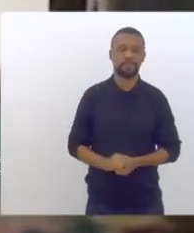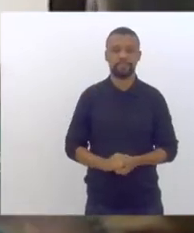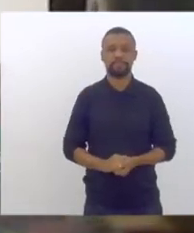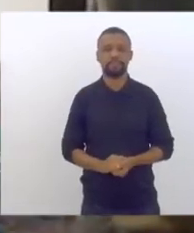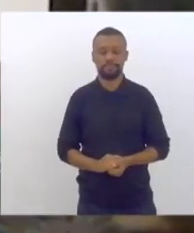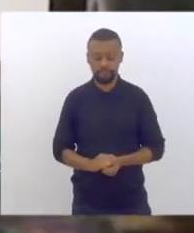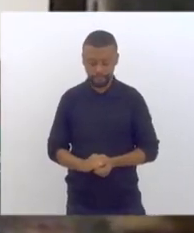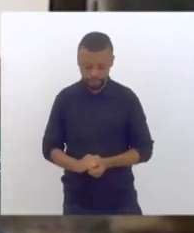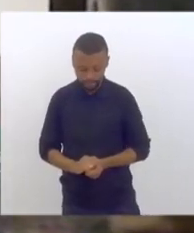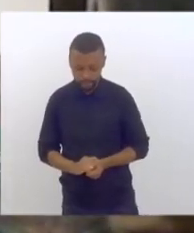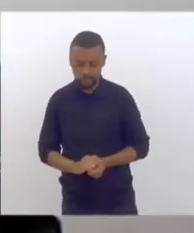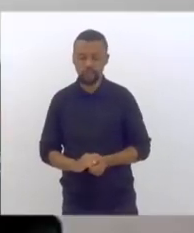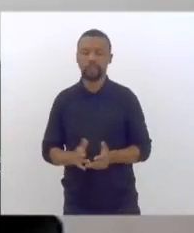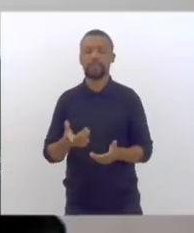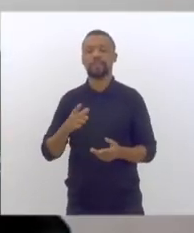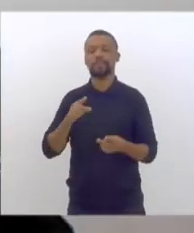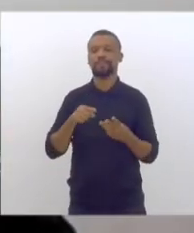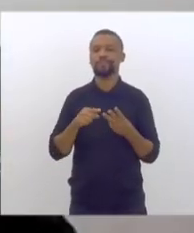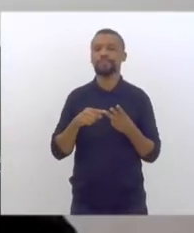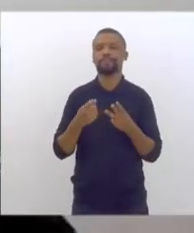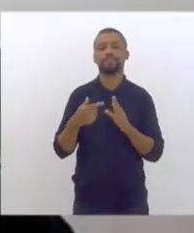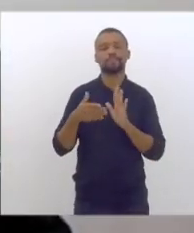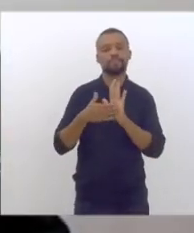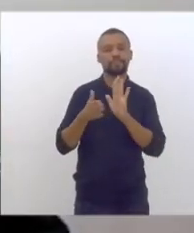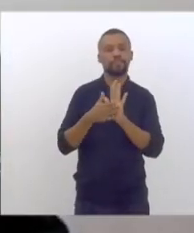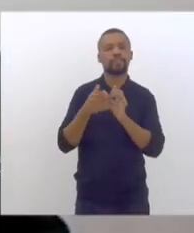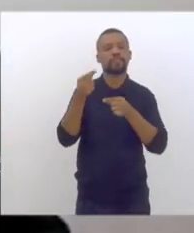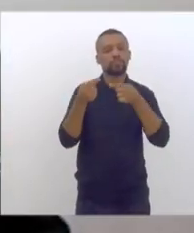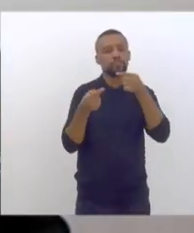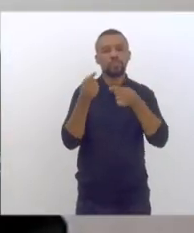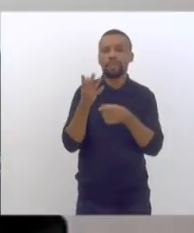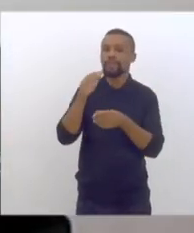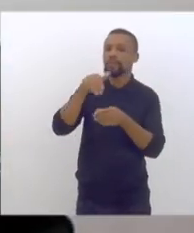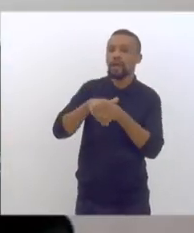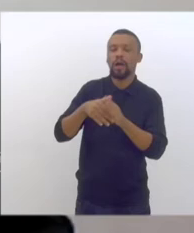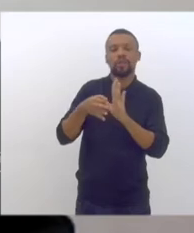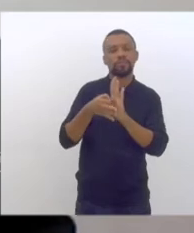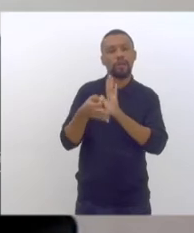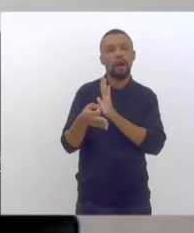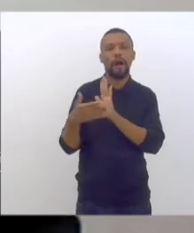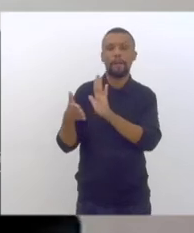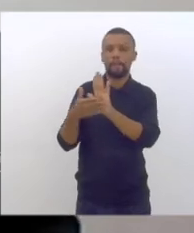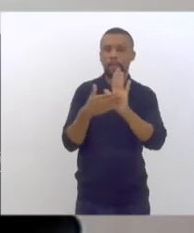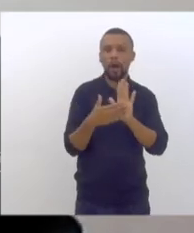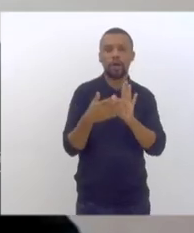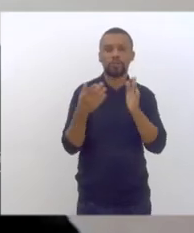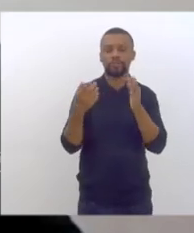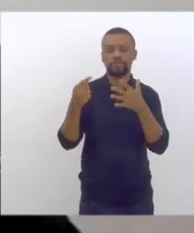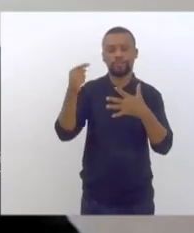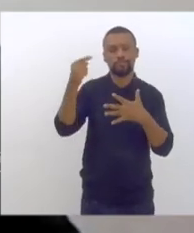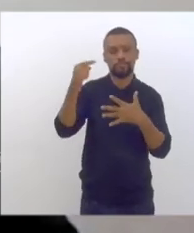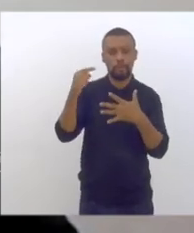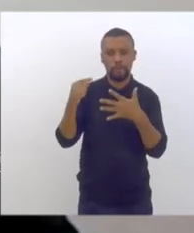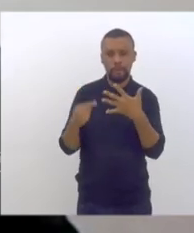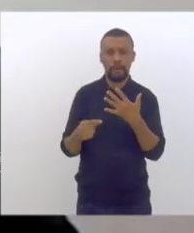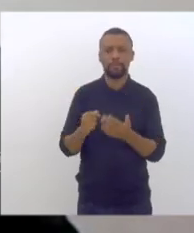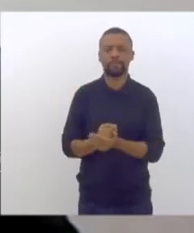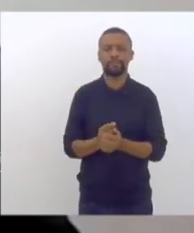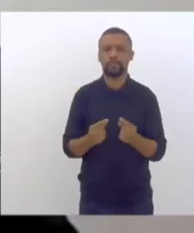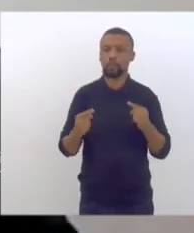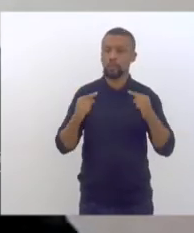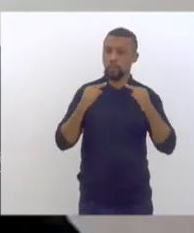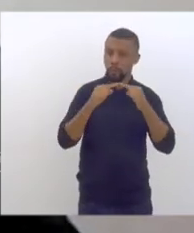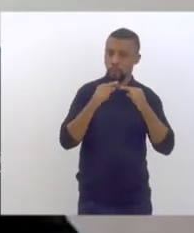item 3 da volta discussão e votação dos pareceres as proposições abaixo de constitucionalidade